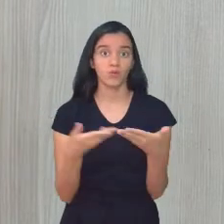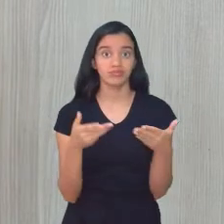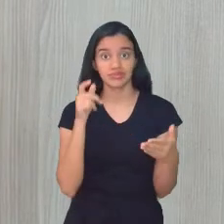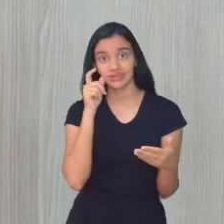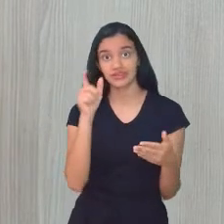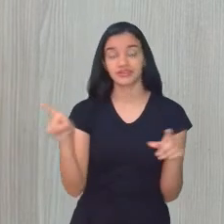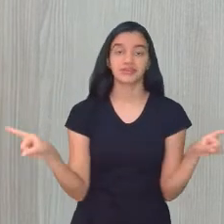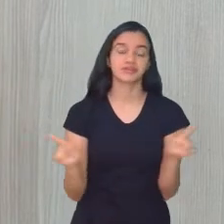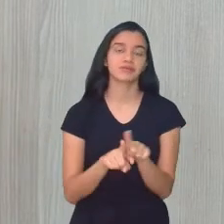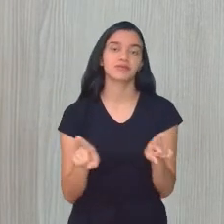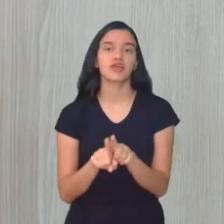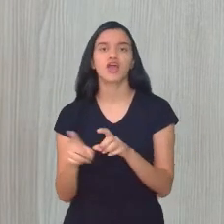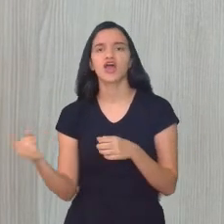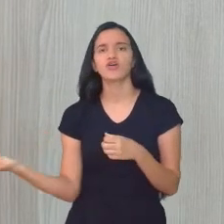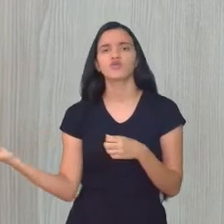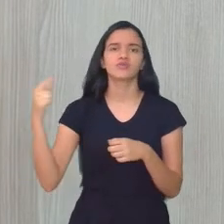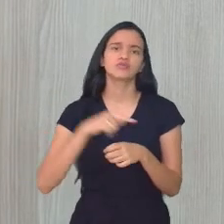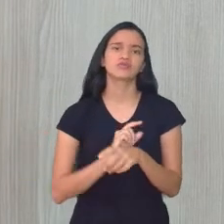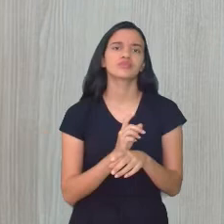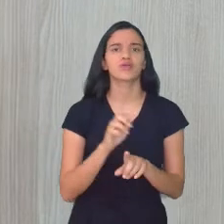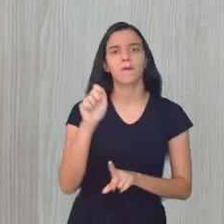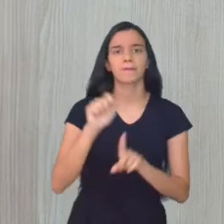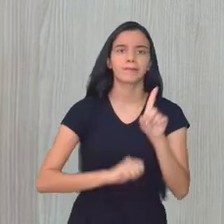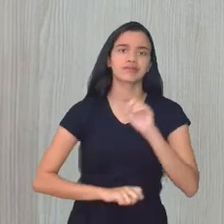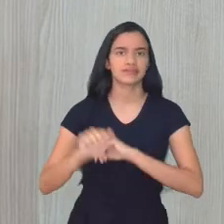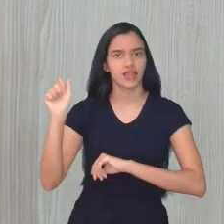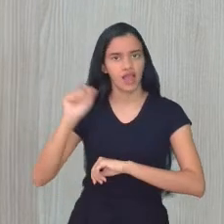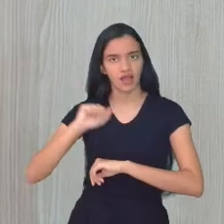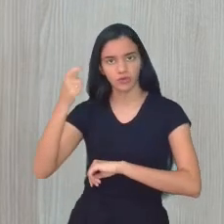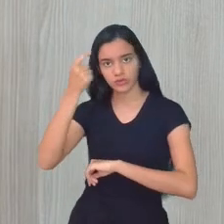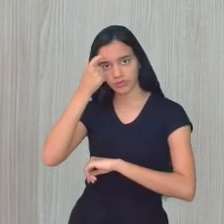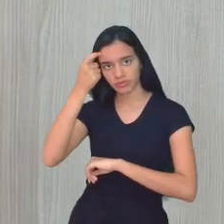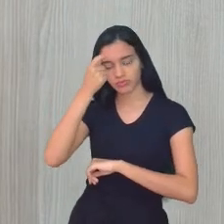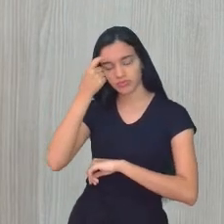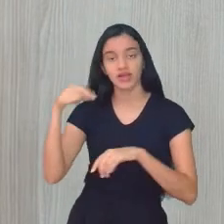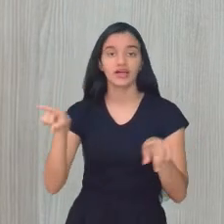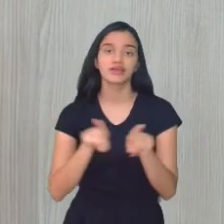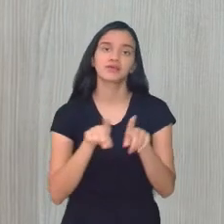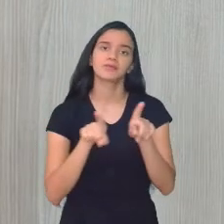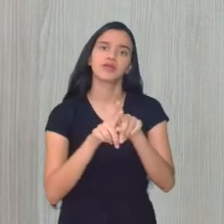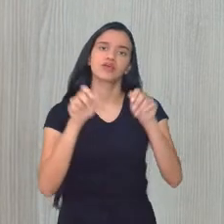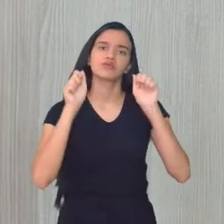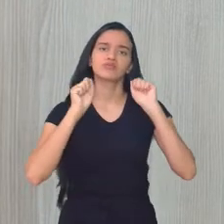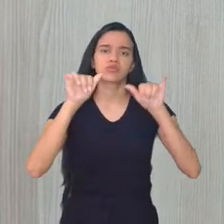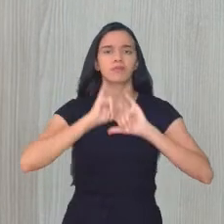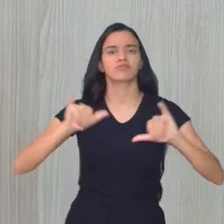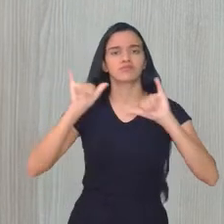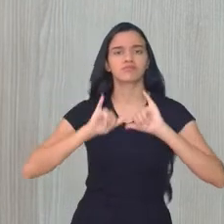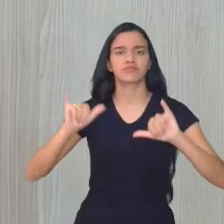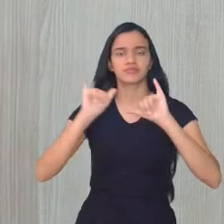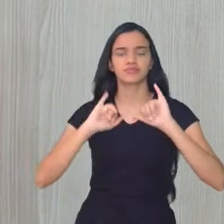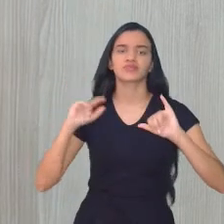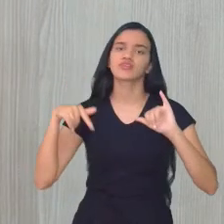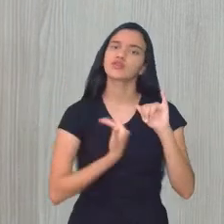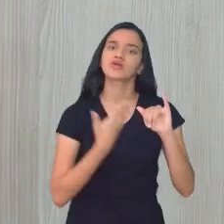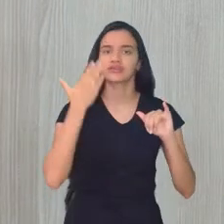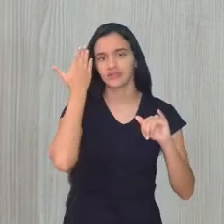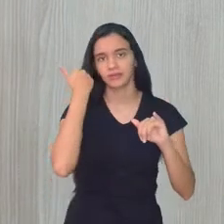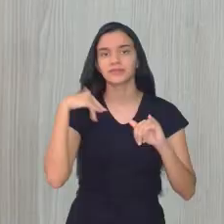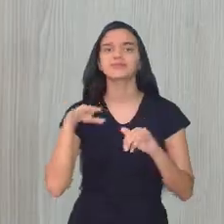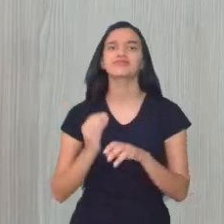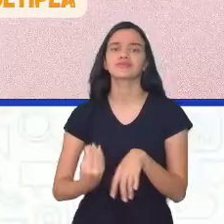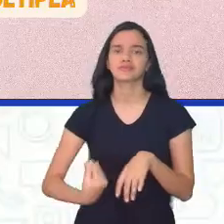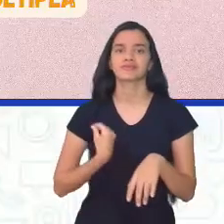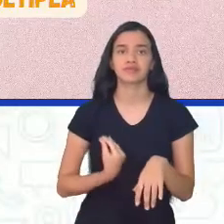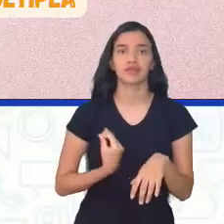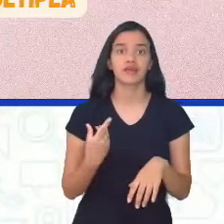também. E voltando aí para o mês de agosto, esse mês de conscientização, essas campanhas que nós sabemos que existem